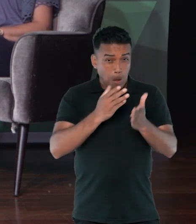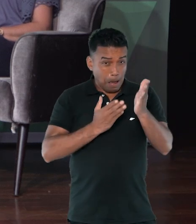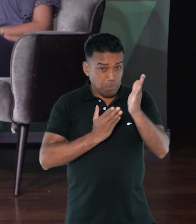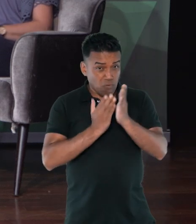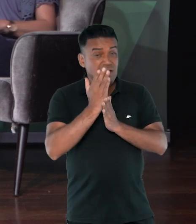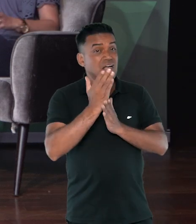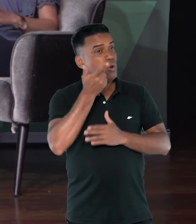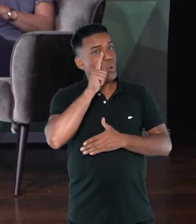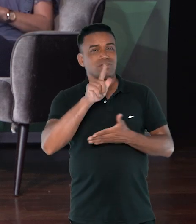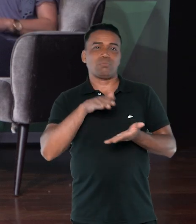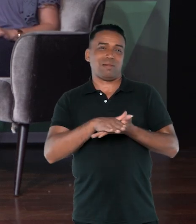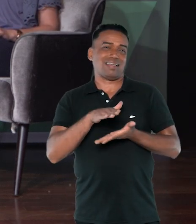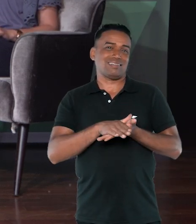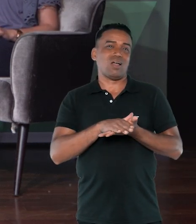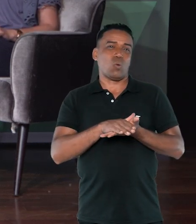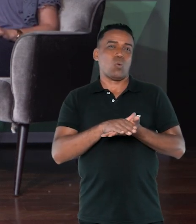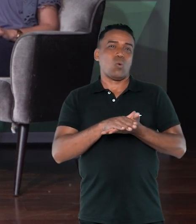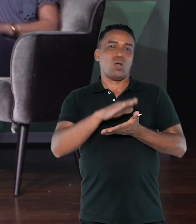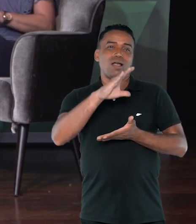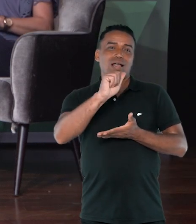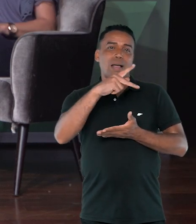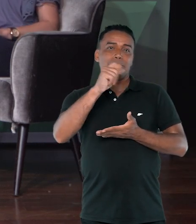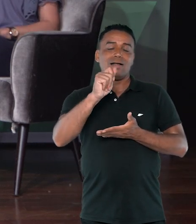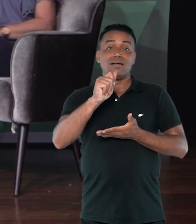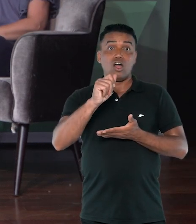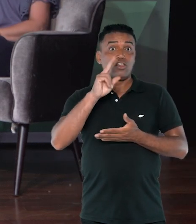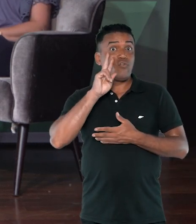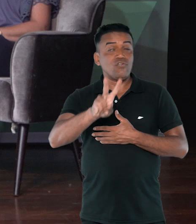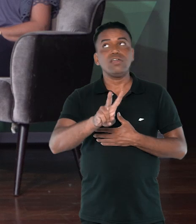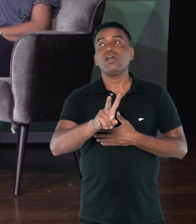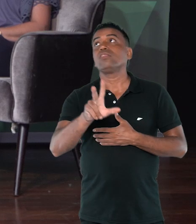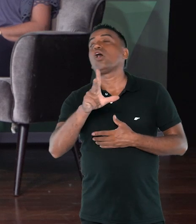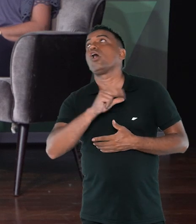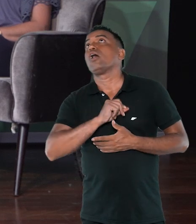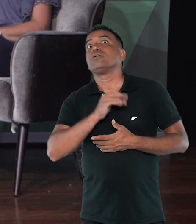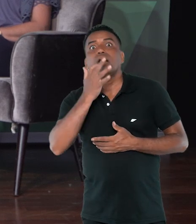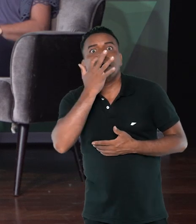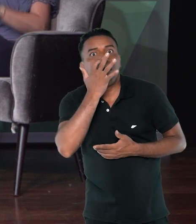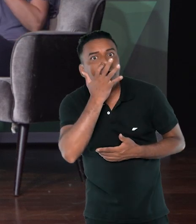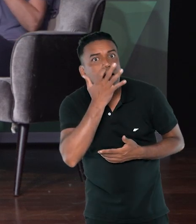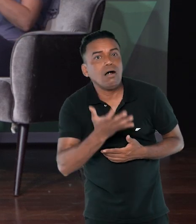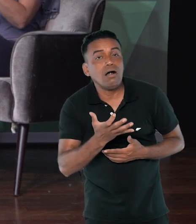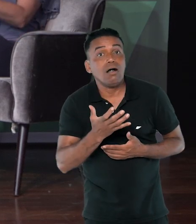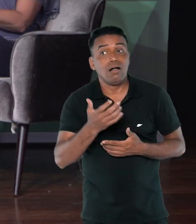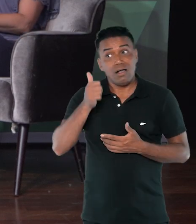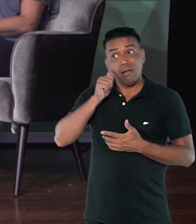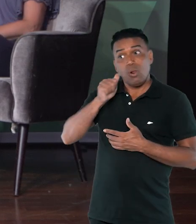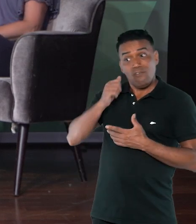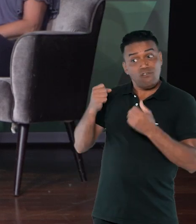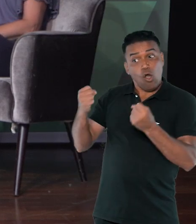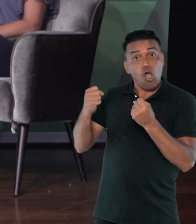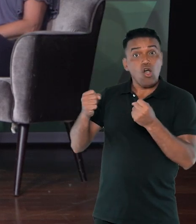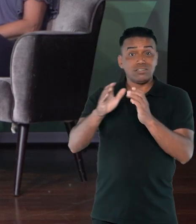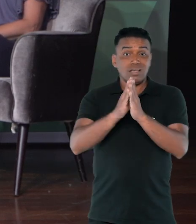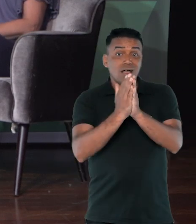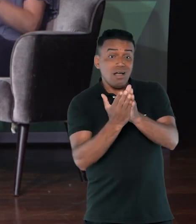e pela capa. Eu não mudei nada. Eu falei assim, tá. E olha que eu sou chata, eu sou muito chata com essas questões, porque eu trabalhei